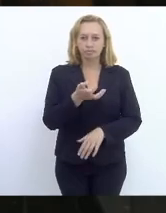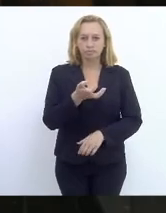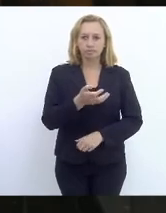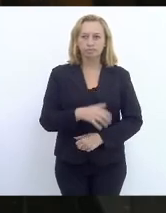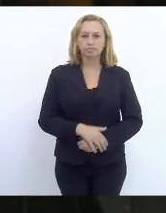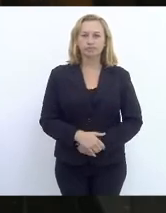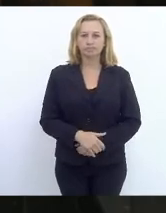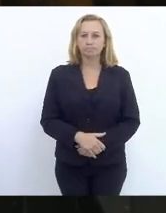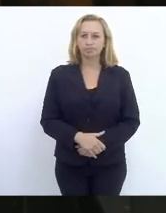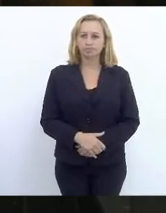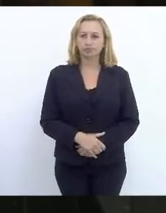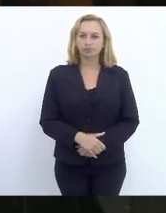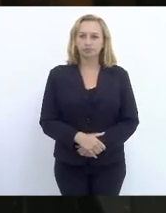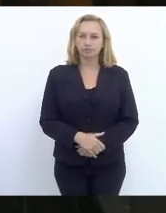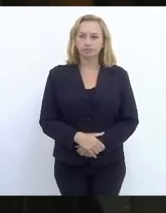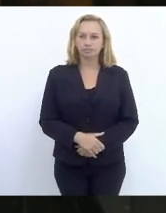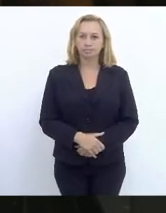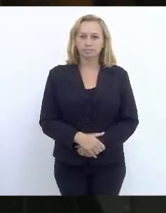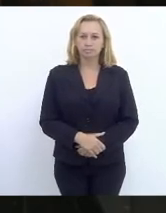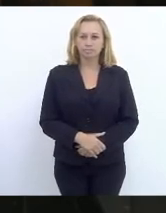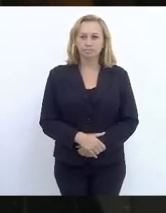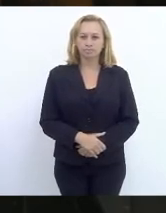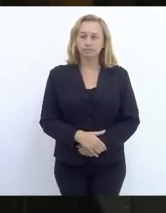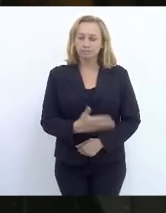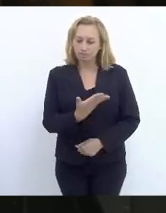a nossa companheira